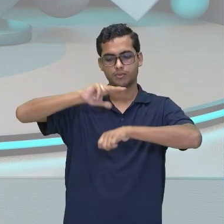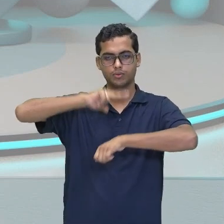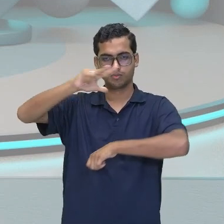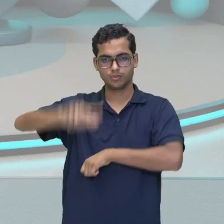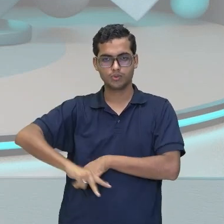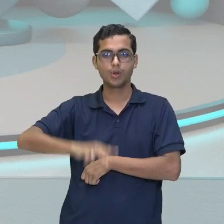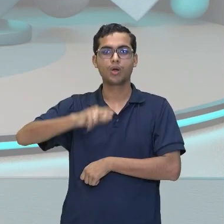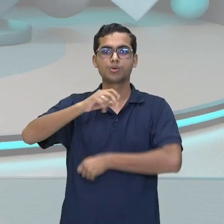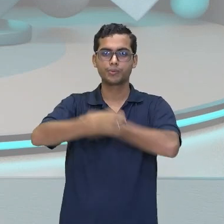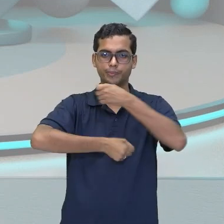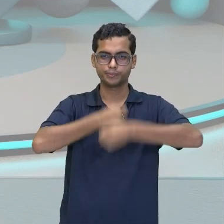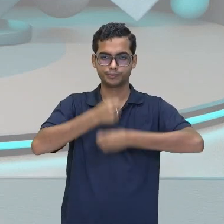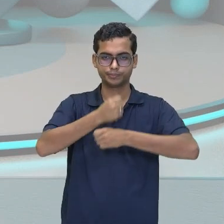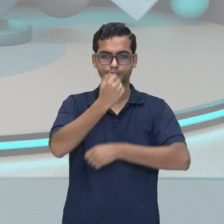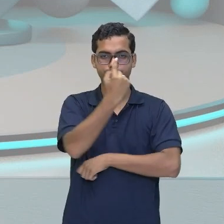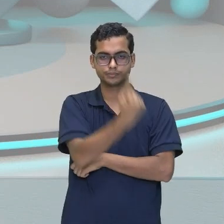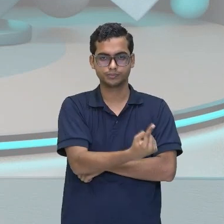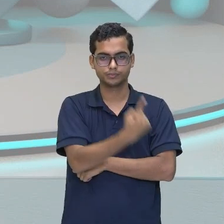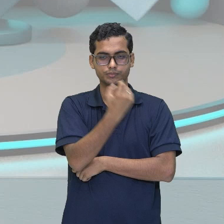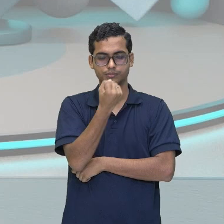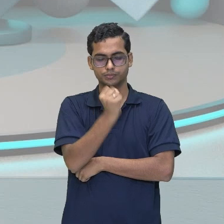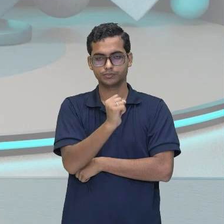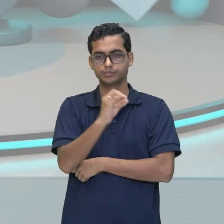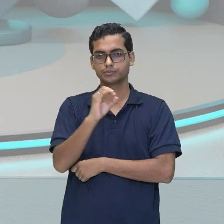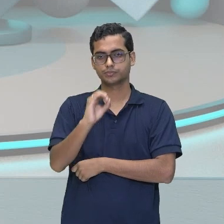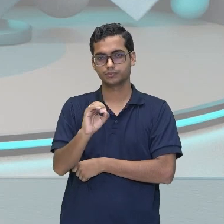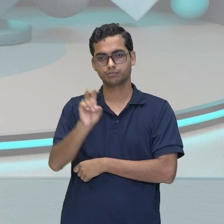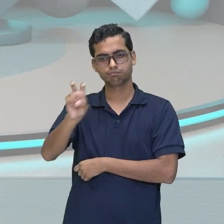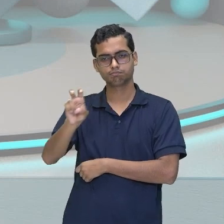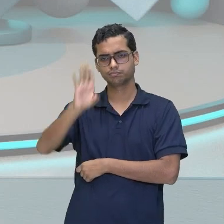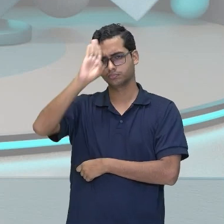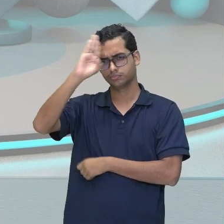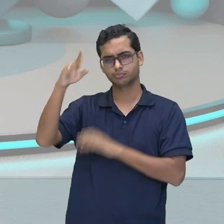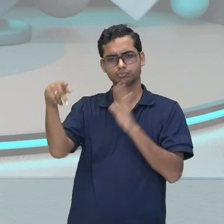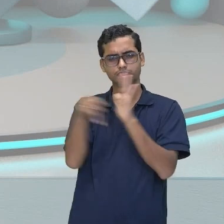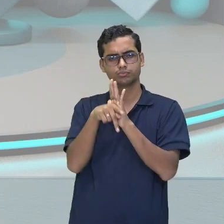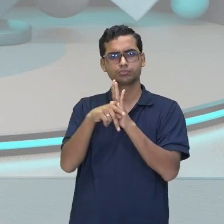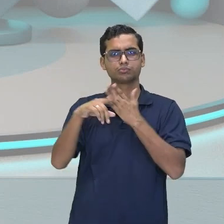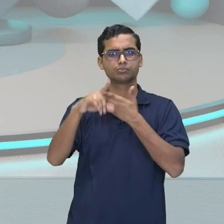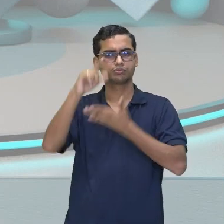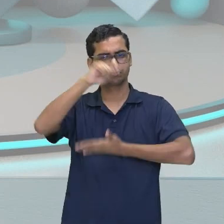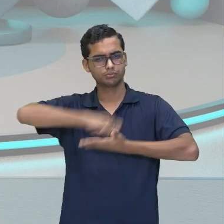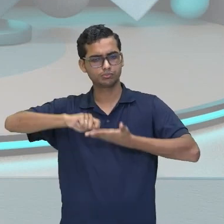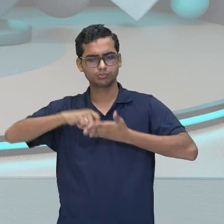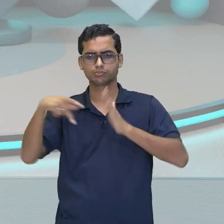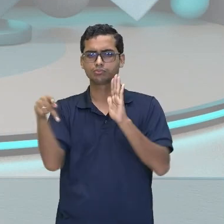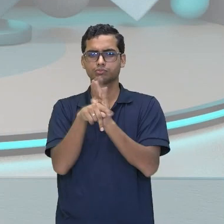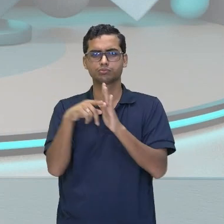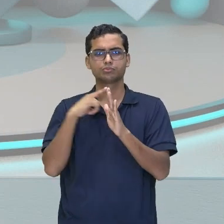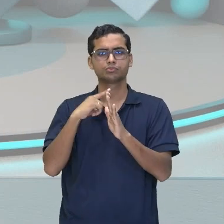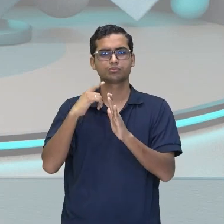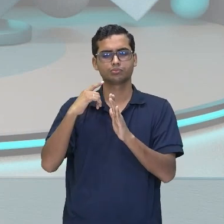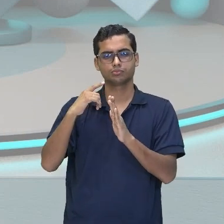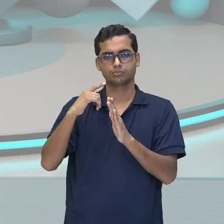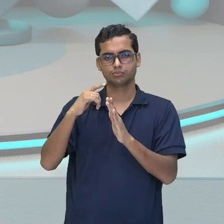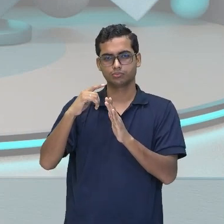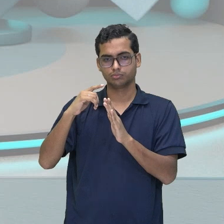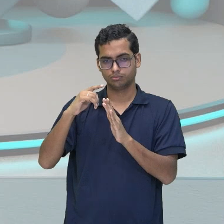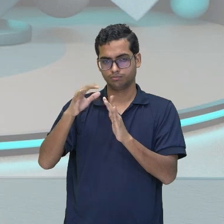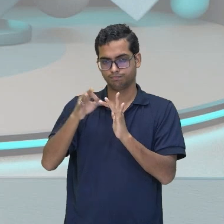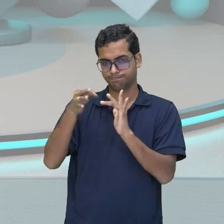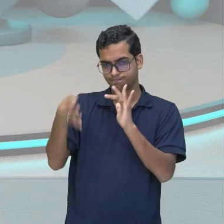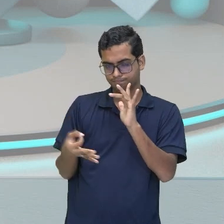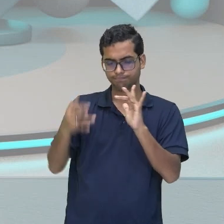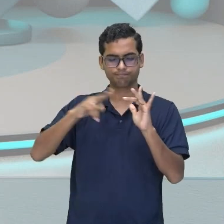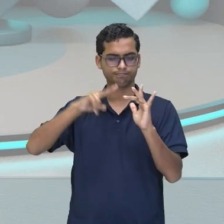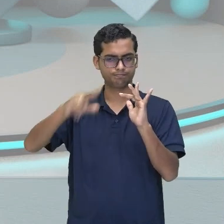Bocage. Bocage é um dos mais importantes escritores do arcadismo de Portugal. Bocage foi